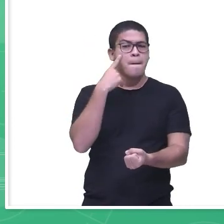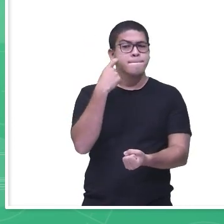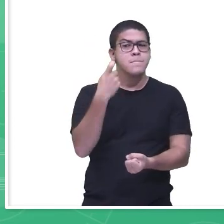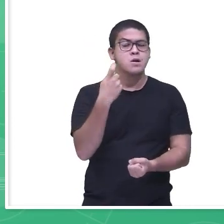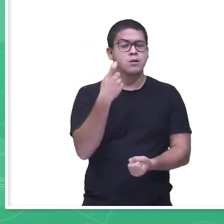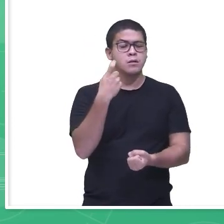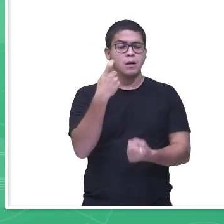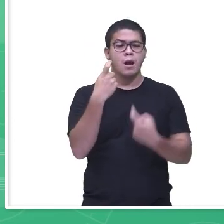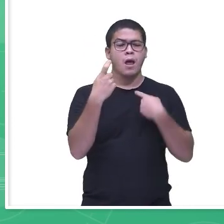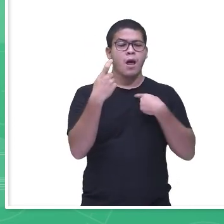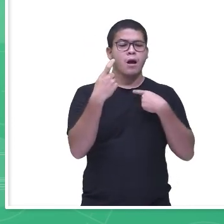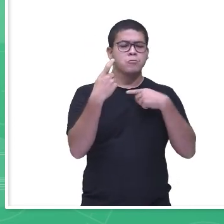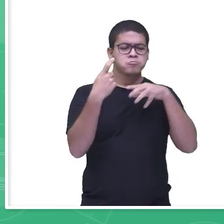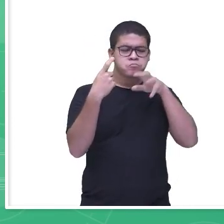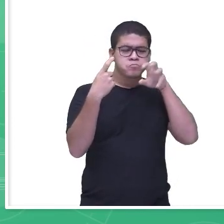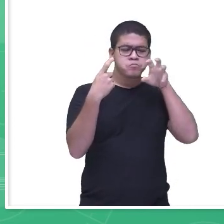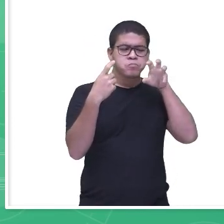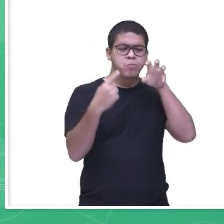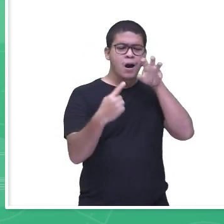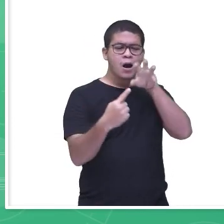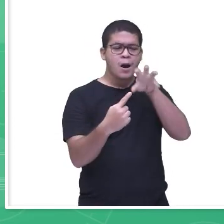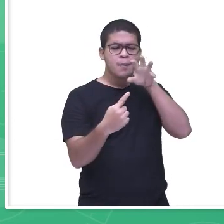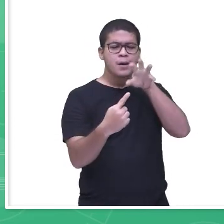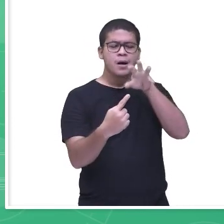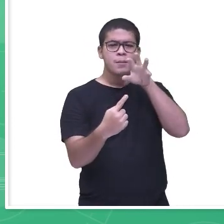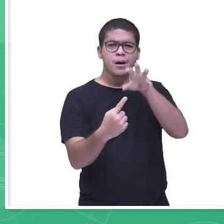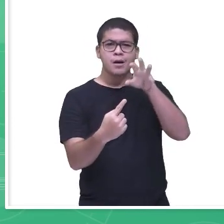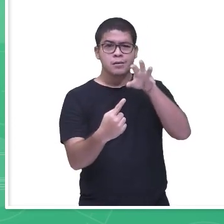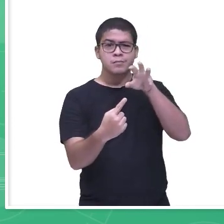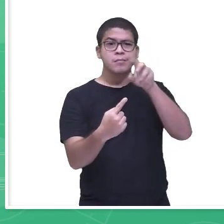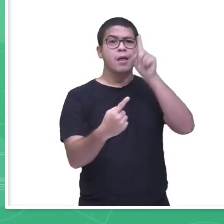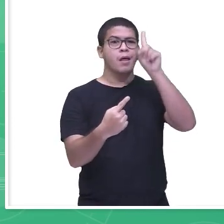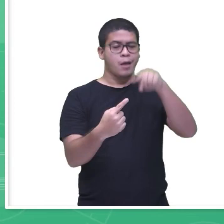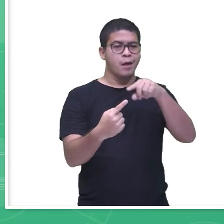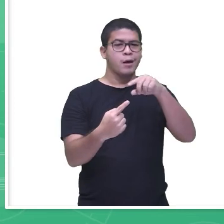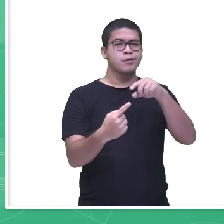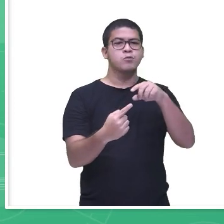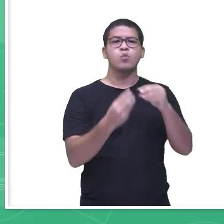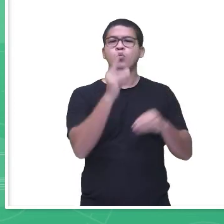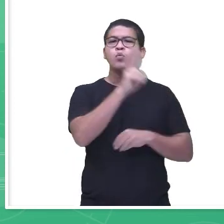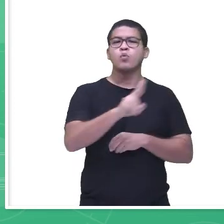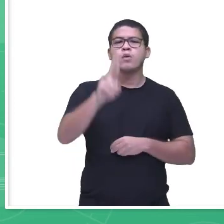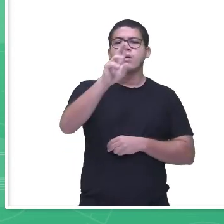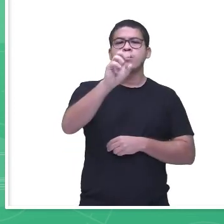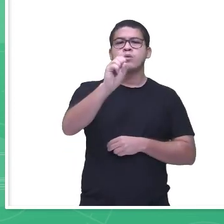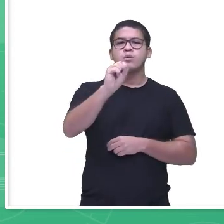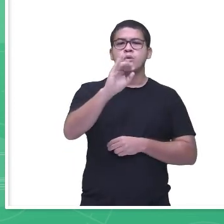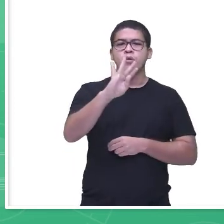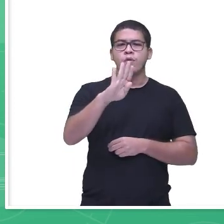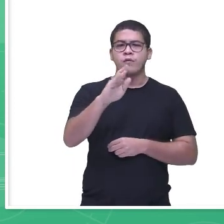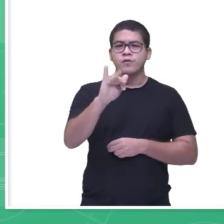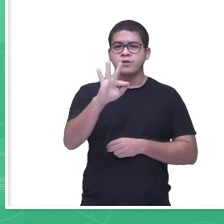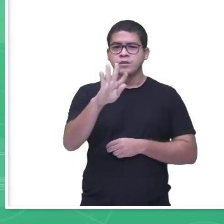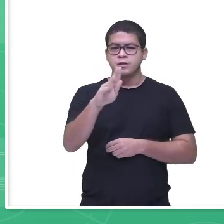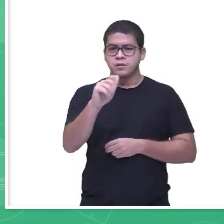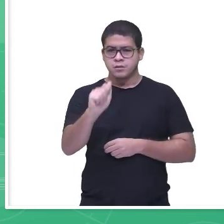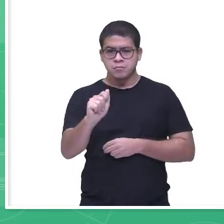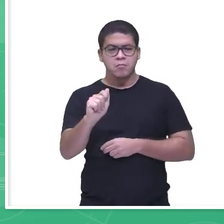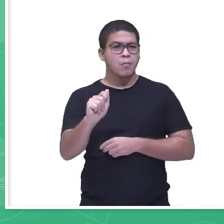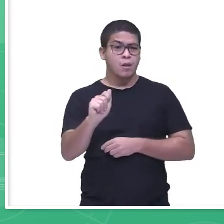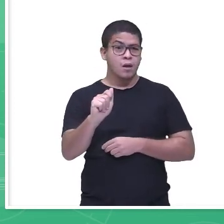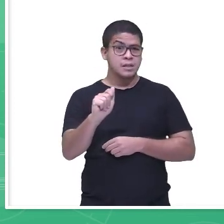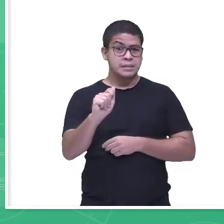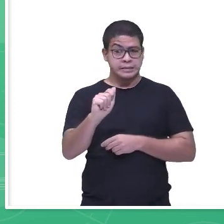outro. Então, está fazendo uso do método sofista. Agora, quando há um